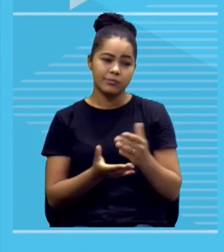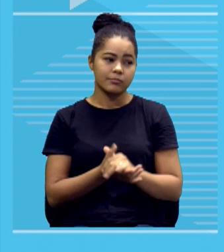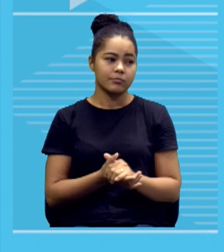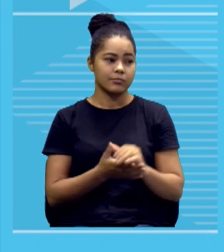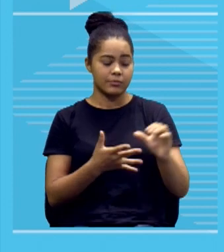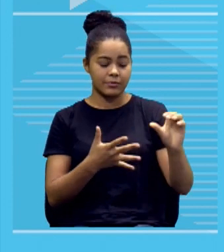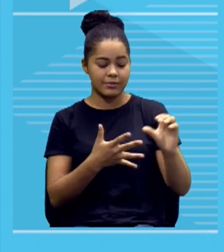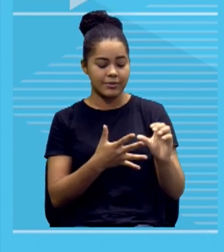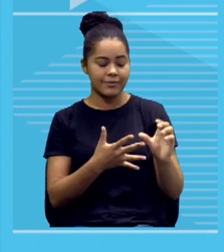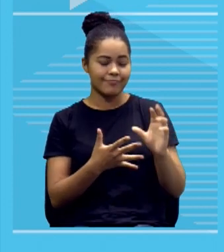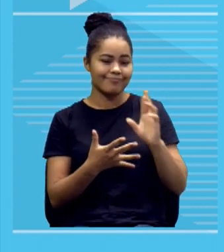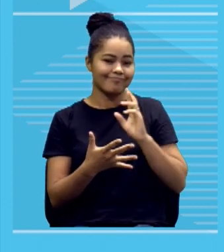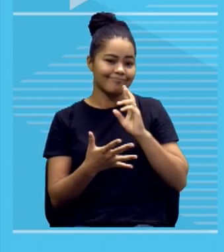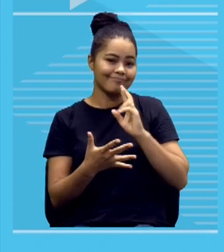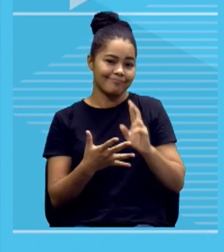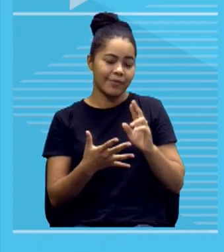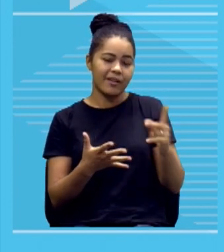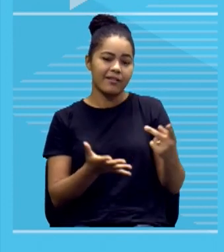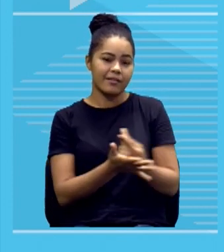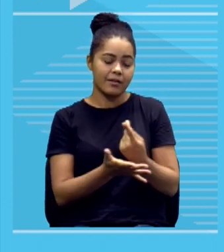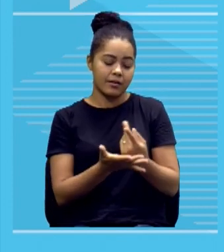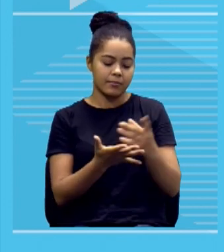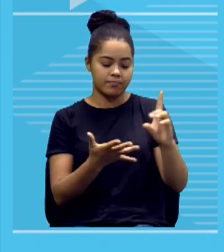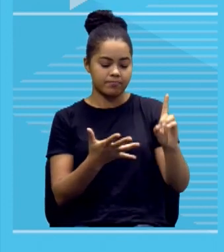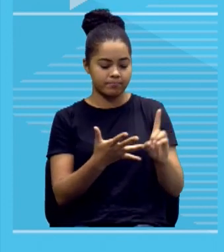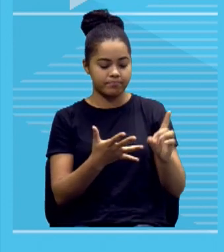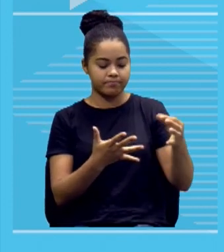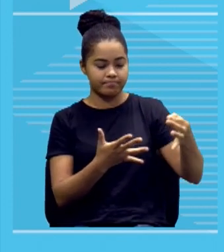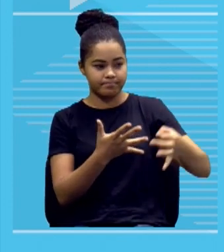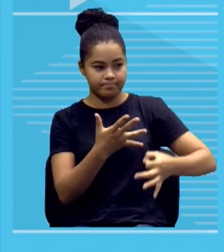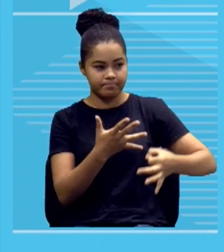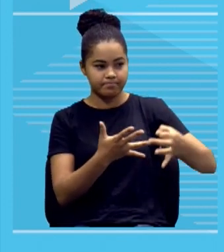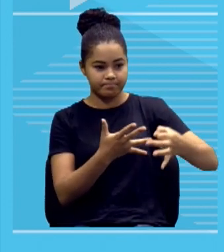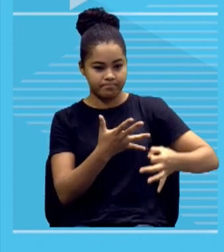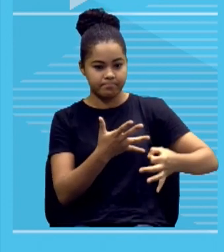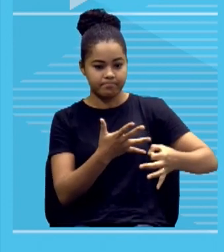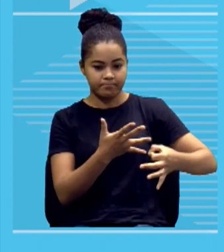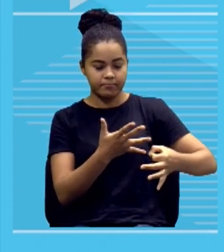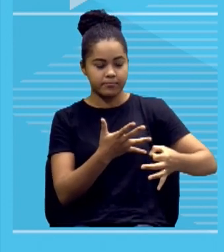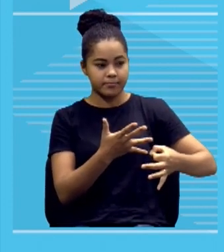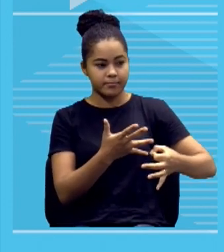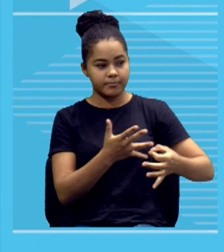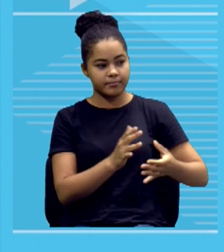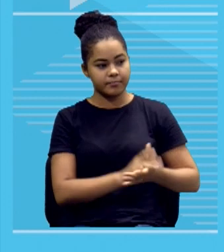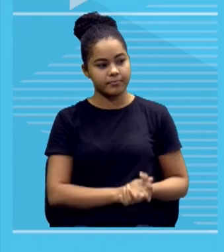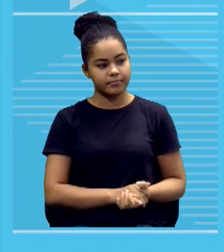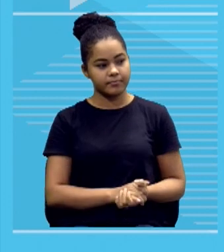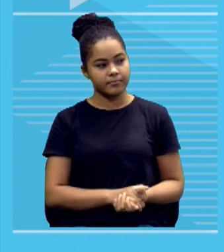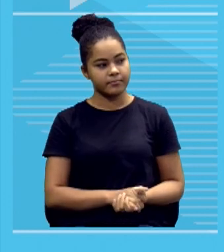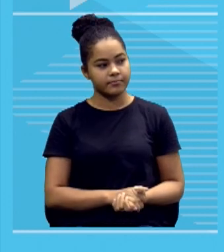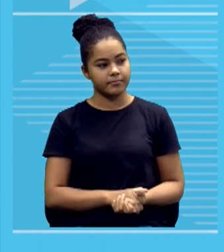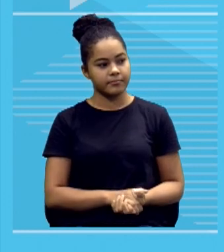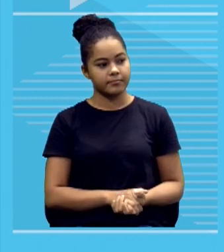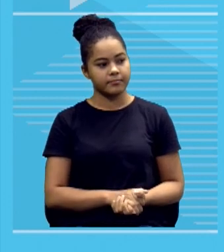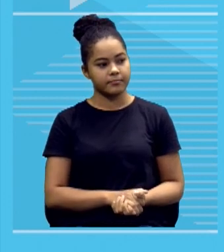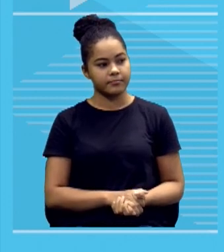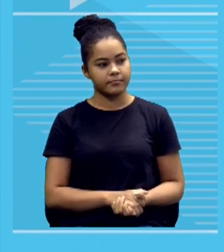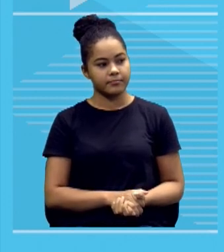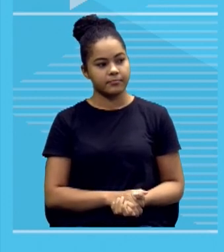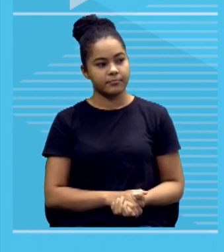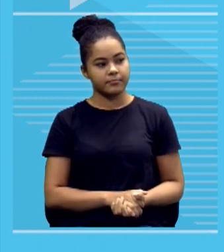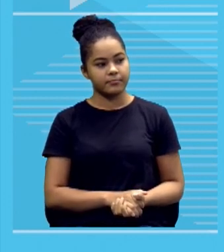errado. E a letra D é o nosso gabarito aí, dentro desse nosso sistema, para que a gente possa responder a equação. Ok?